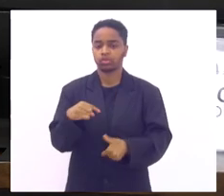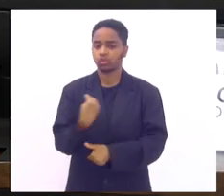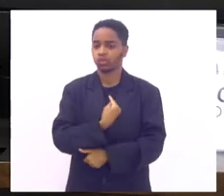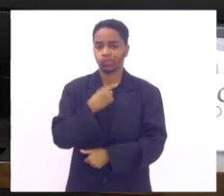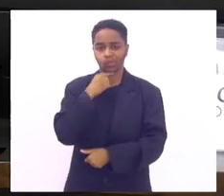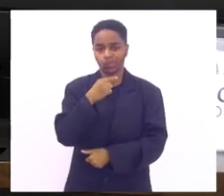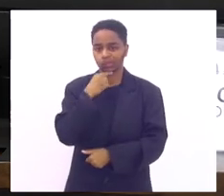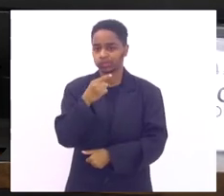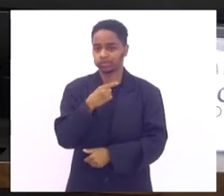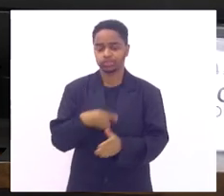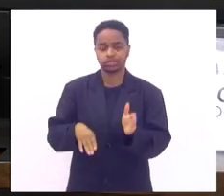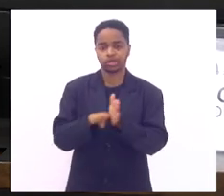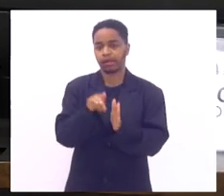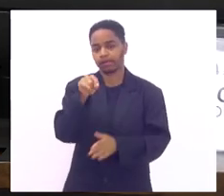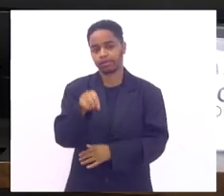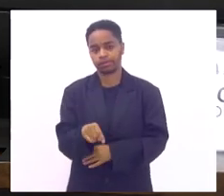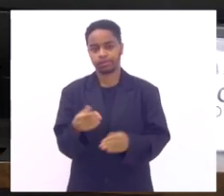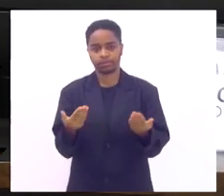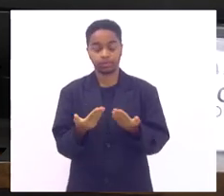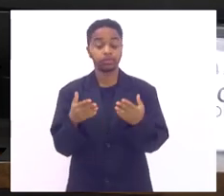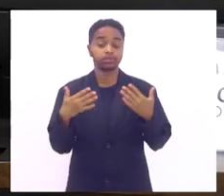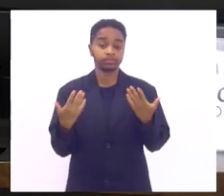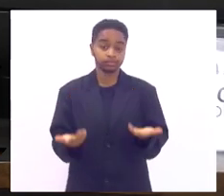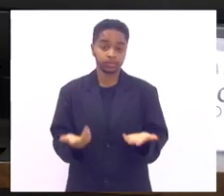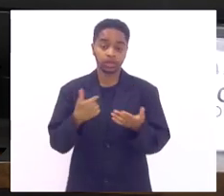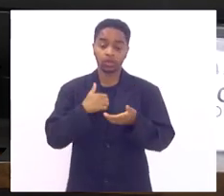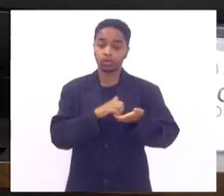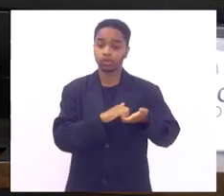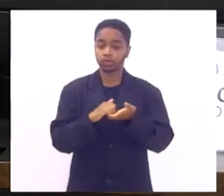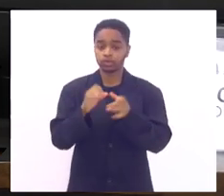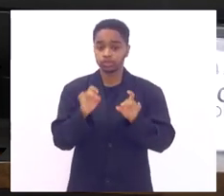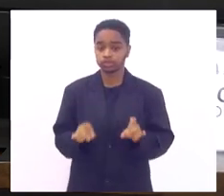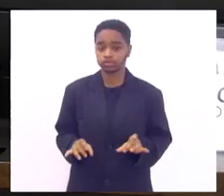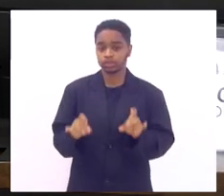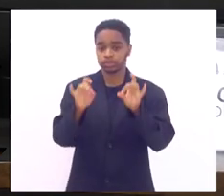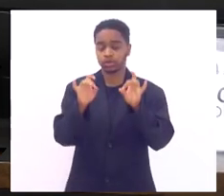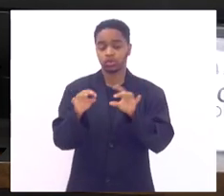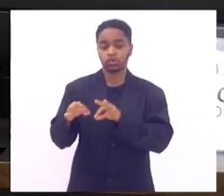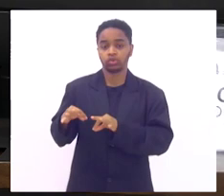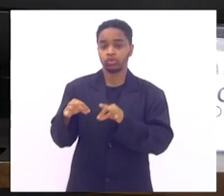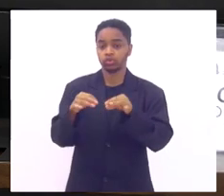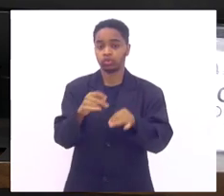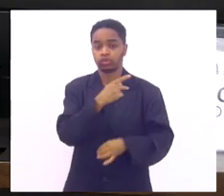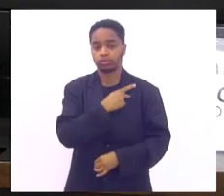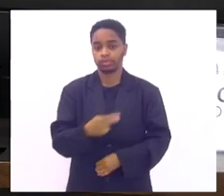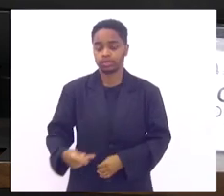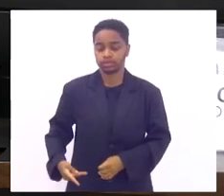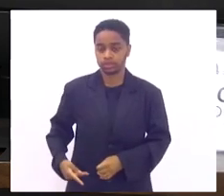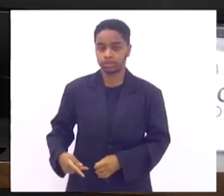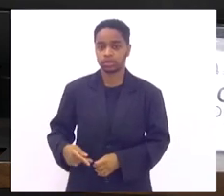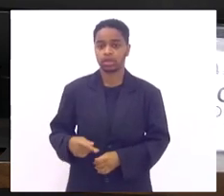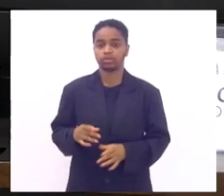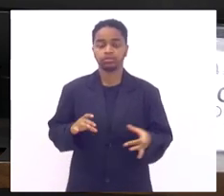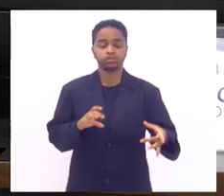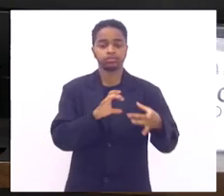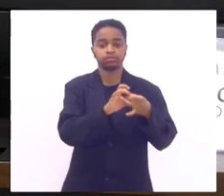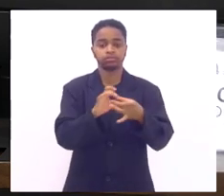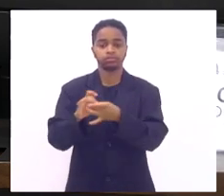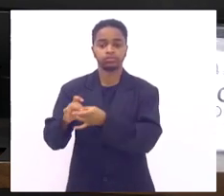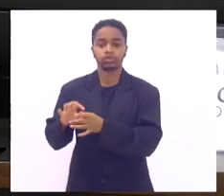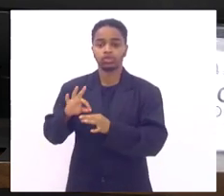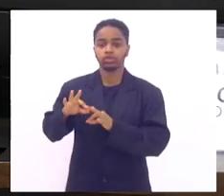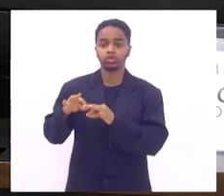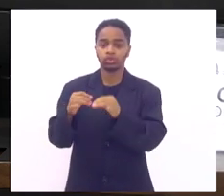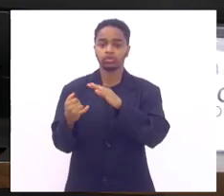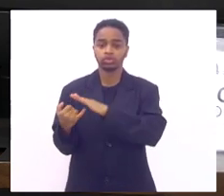a gente chegou. E aí aqui vai a minha saudação especial a todos os presidentes de todas as entidades contábeis do